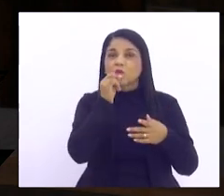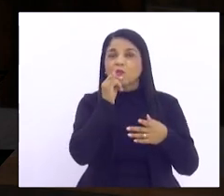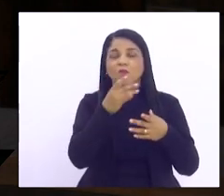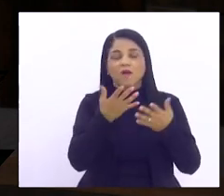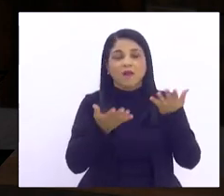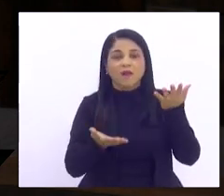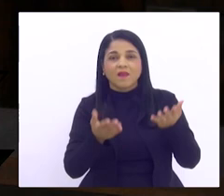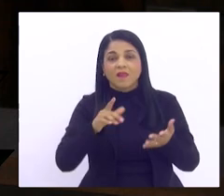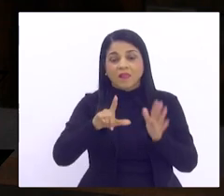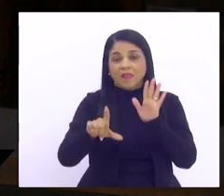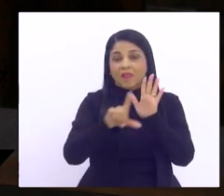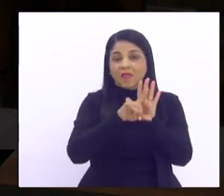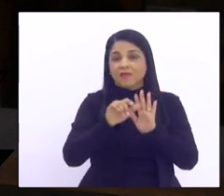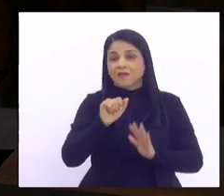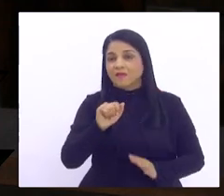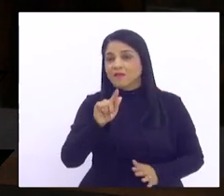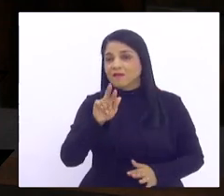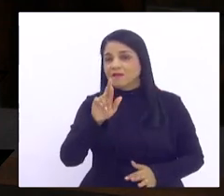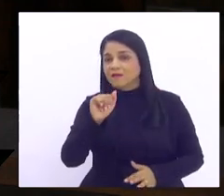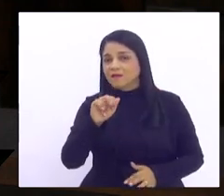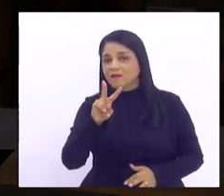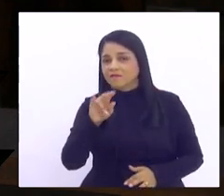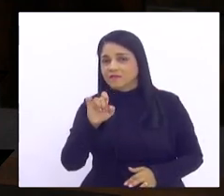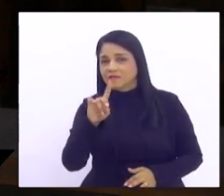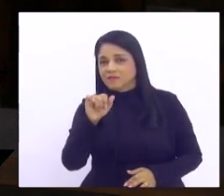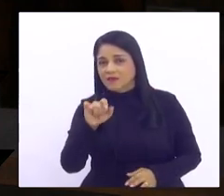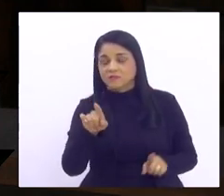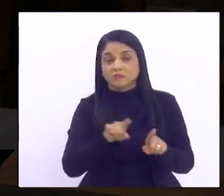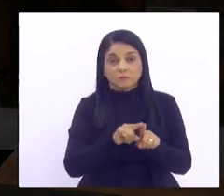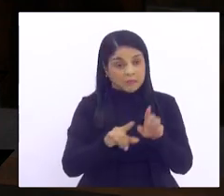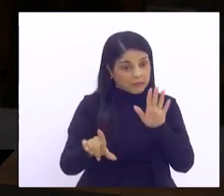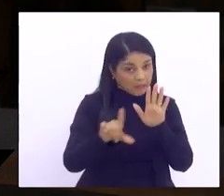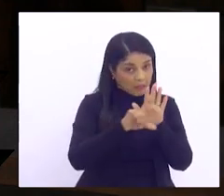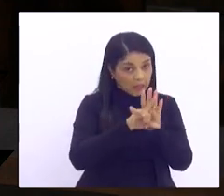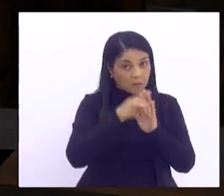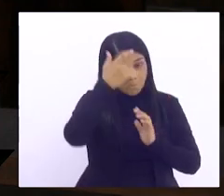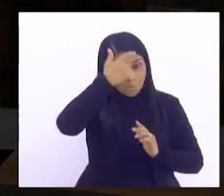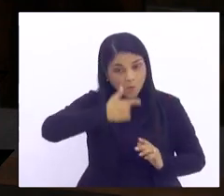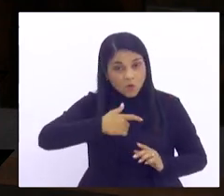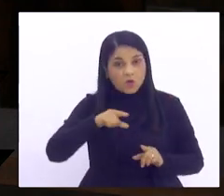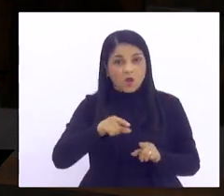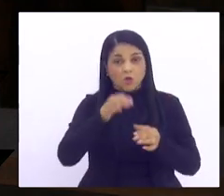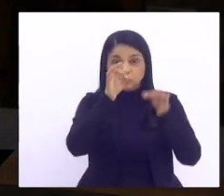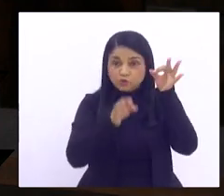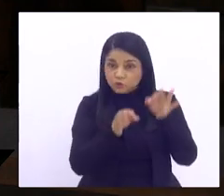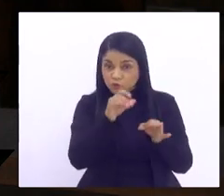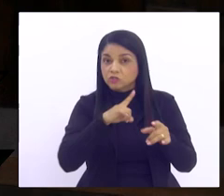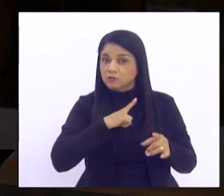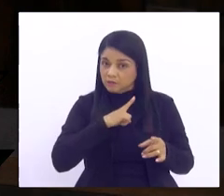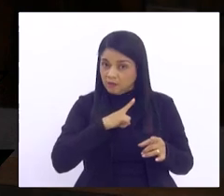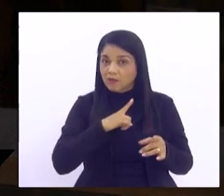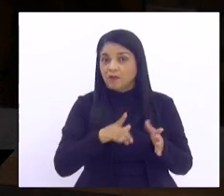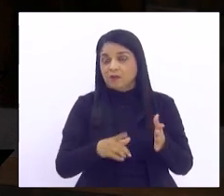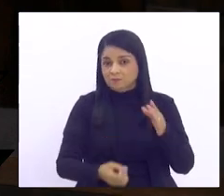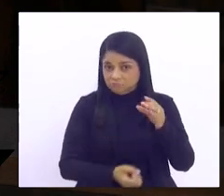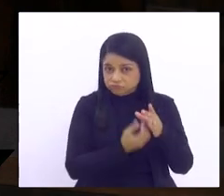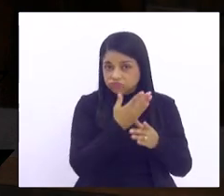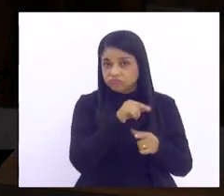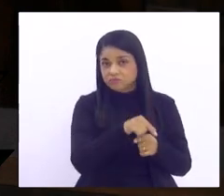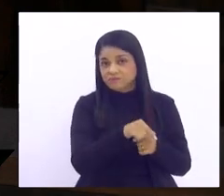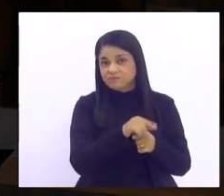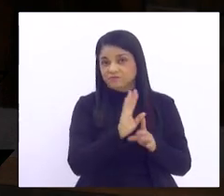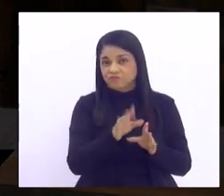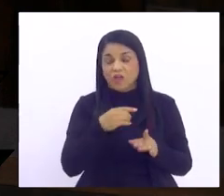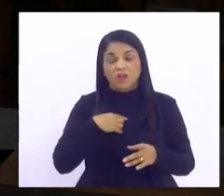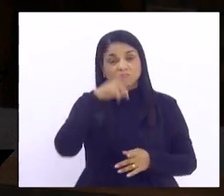tantas outras, existem também leis naturais de ordem moral, de ordem jurídica. Em suma, o